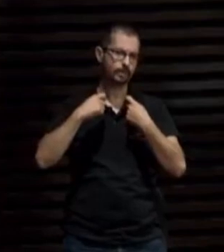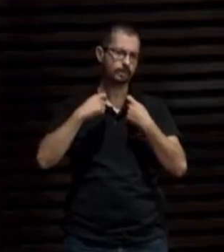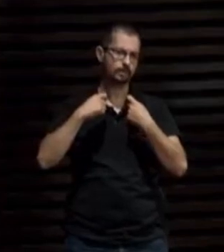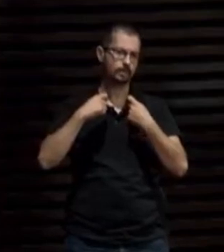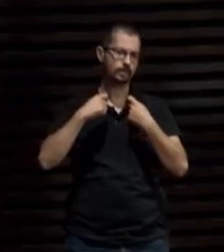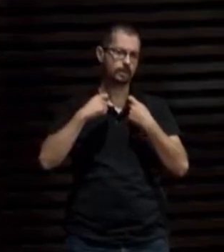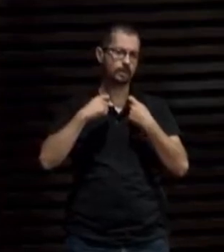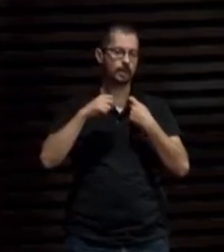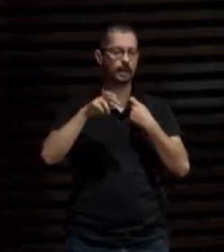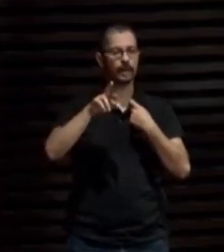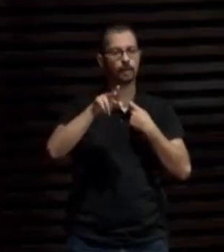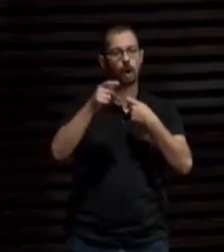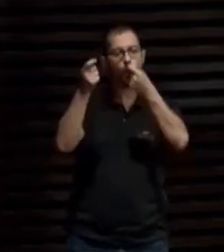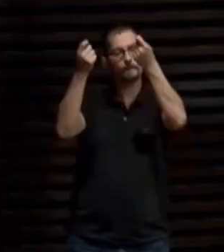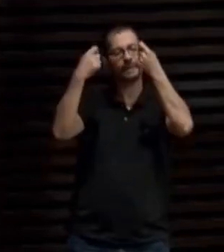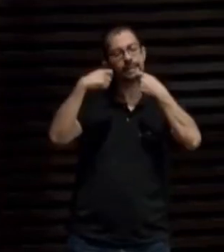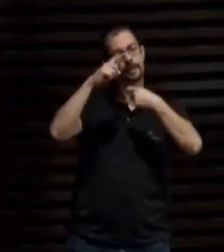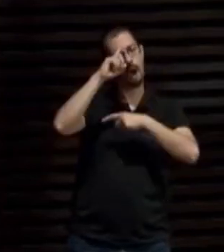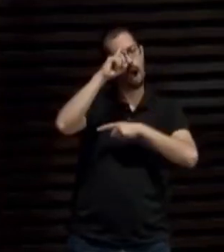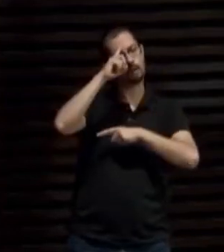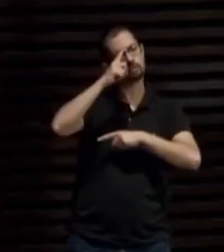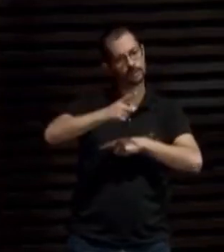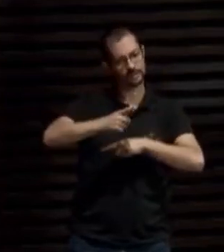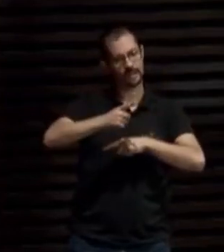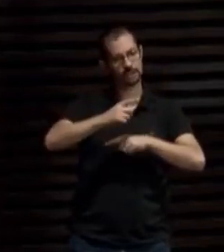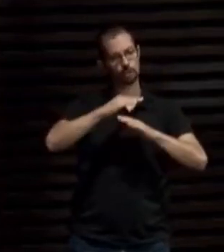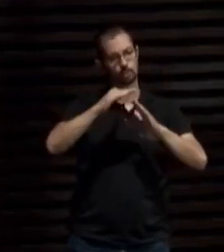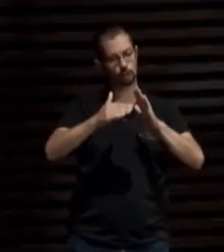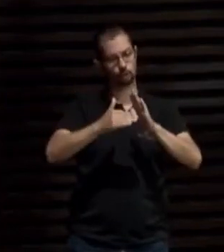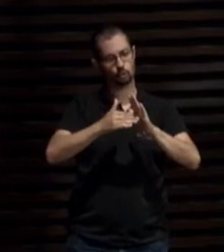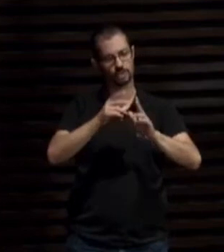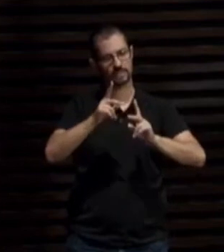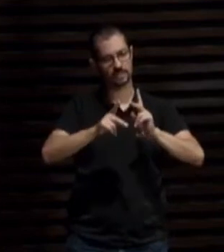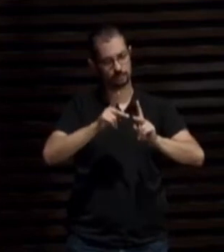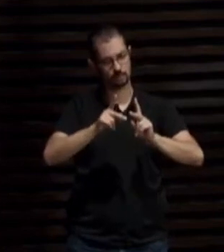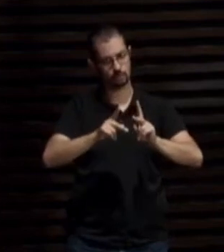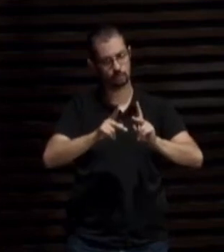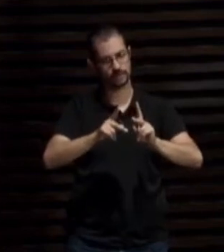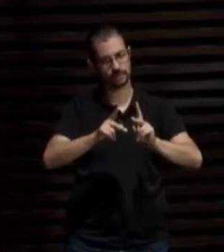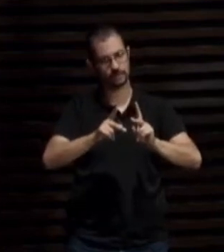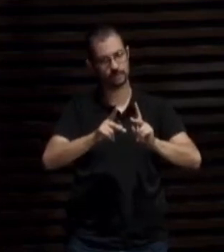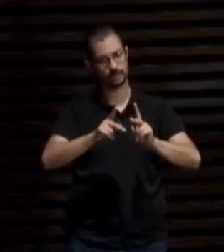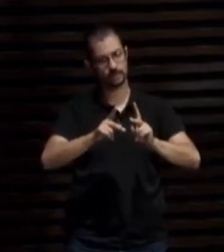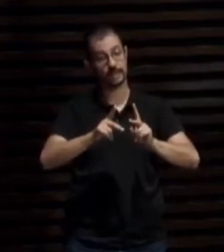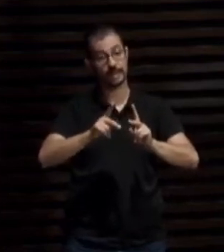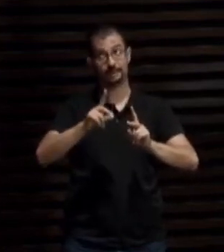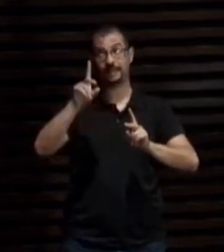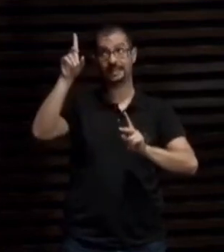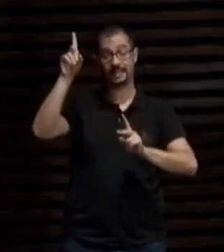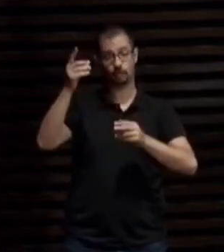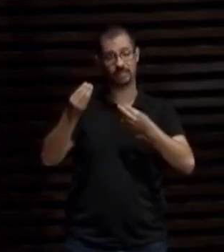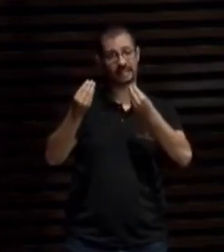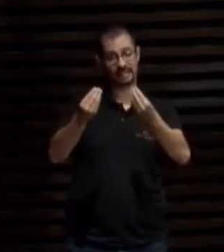conferiste, lhe deste autoridade sobre toda a carne, a fim de que ele dê vida eterna